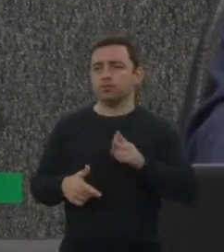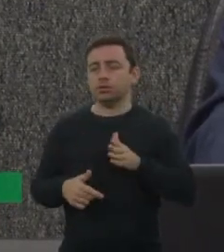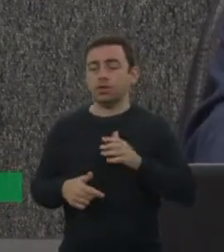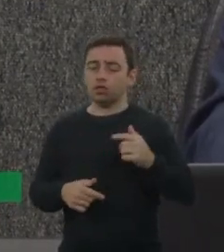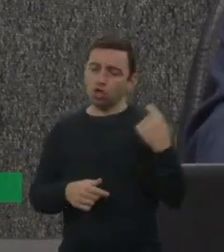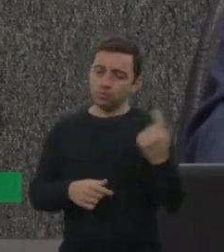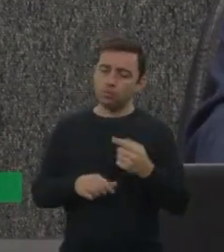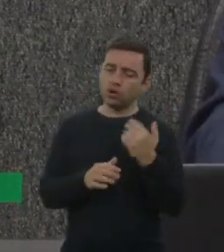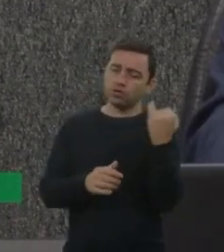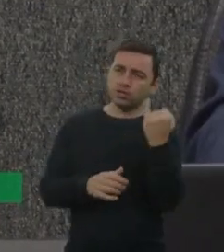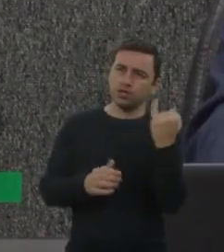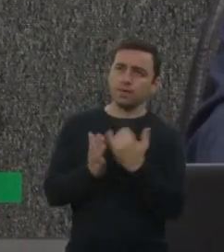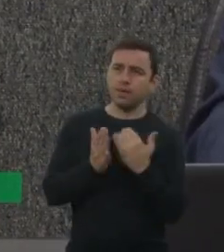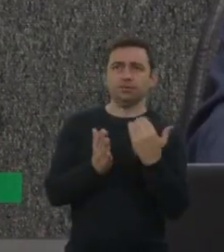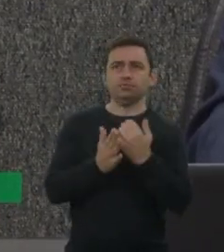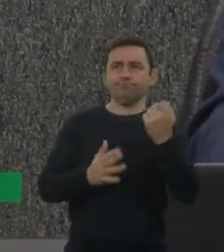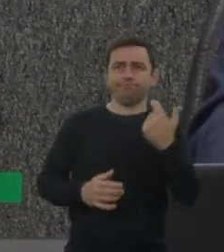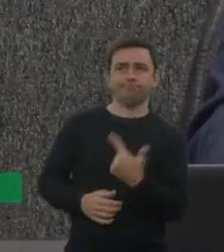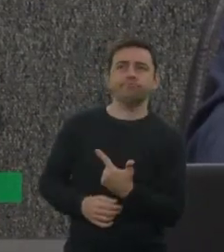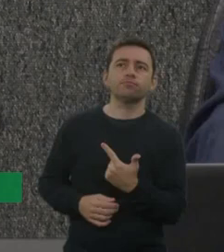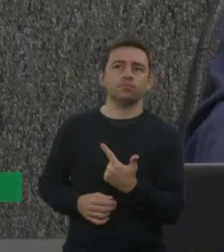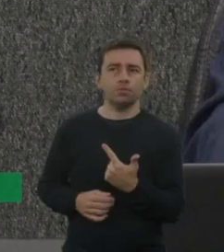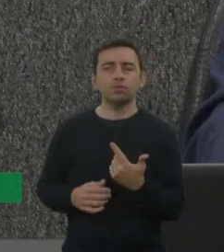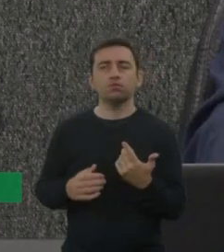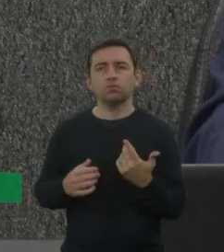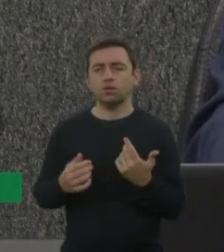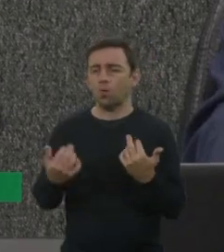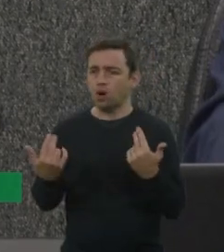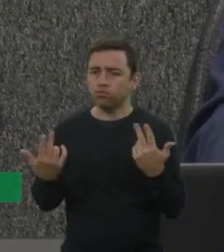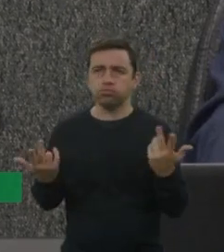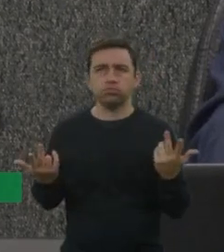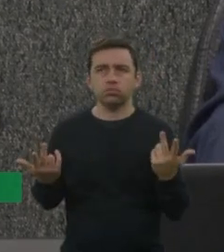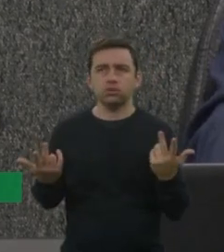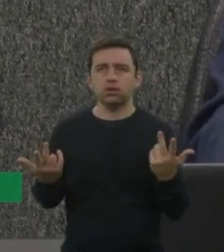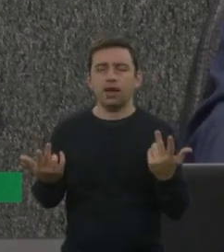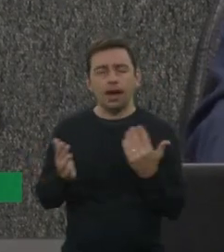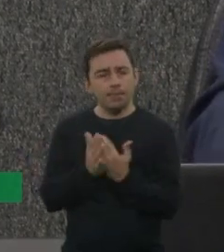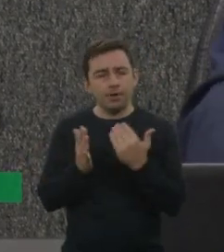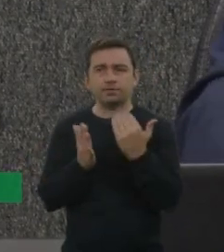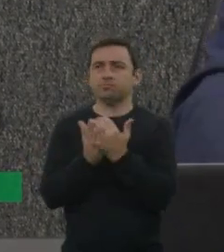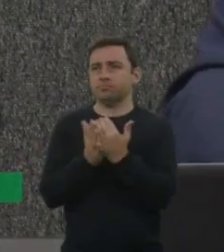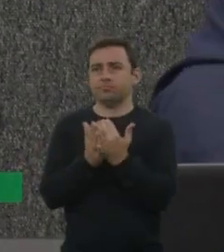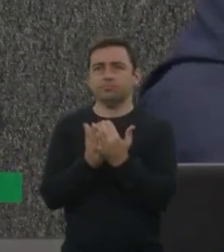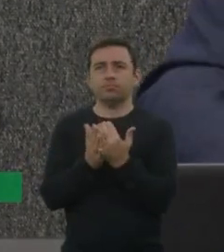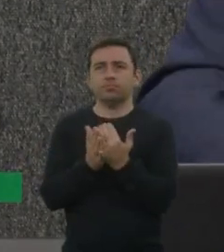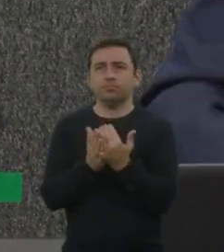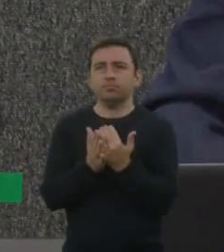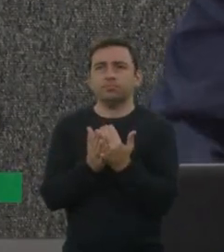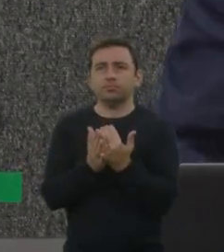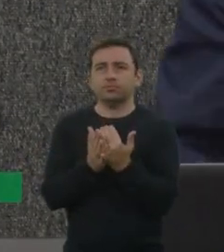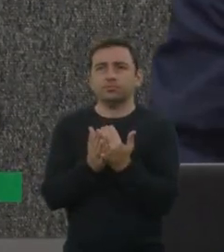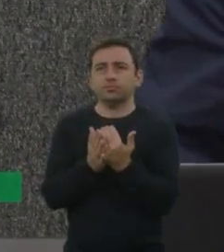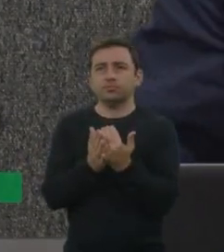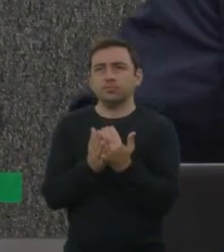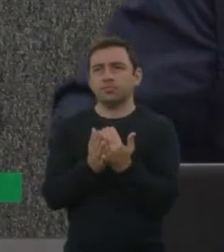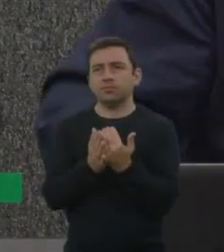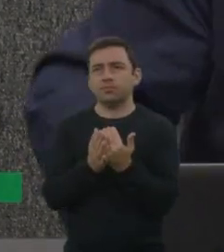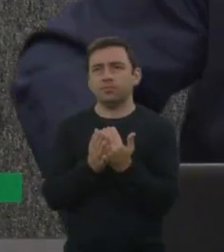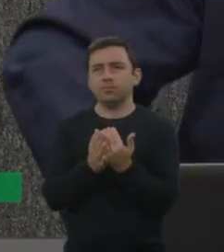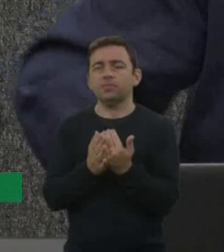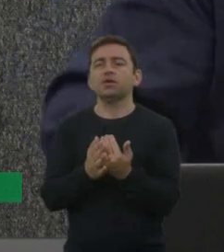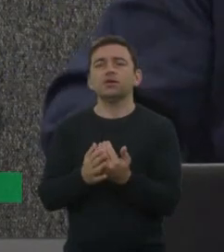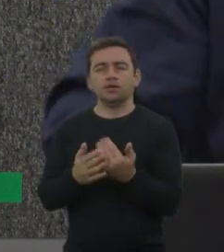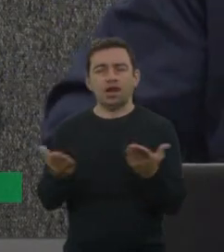pessoas que precisam dos tratamentos oncológicos. Somos tão importantes quanto. E isso é que está